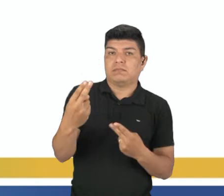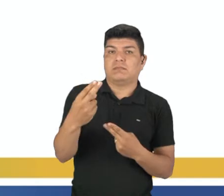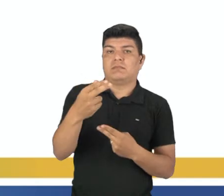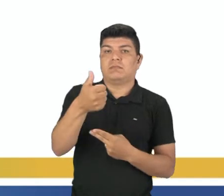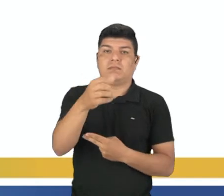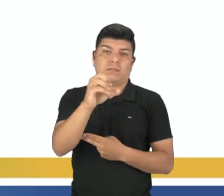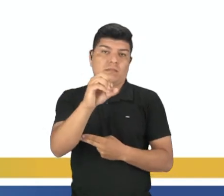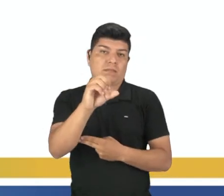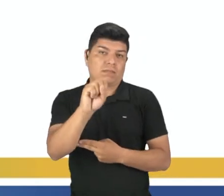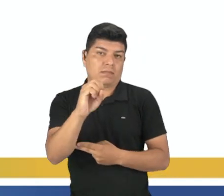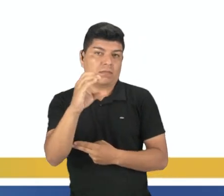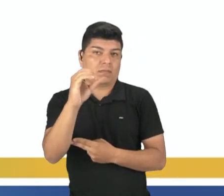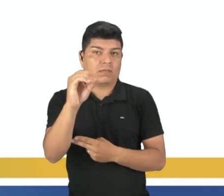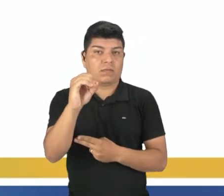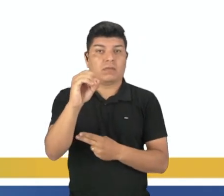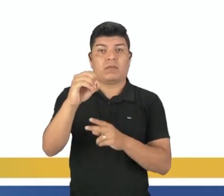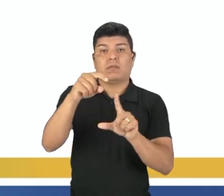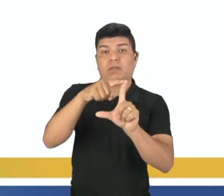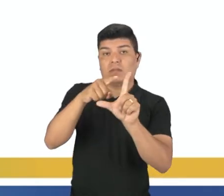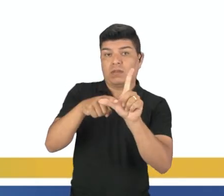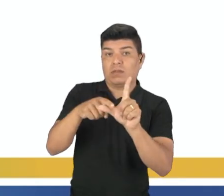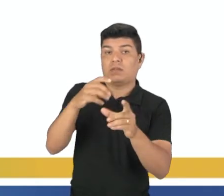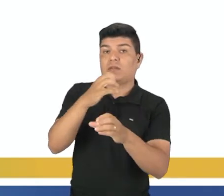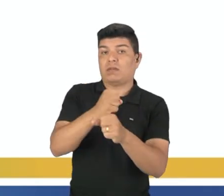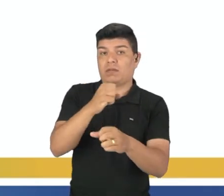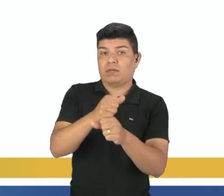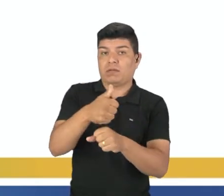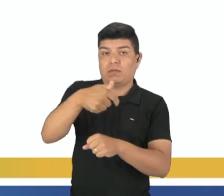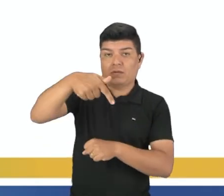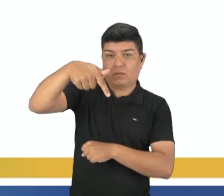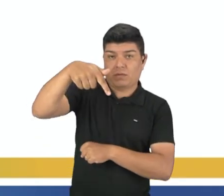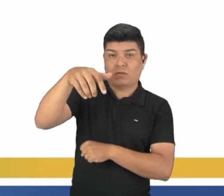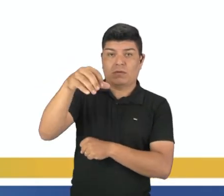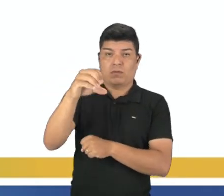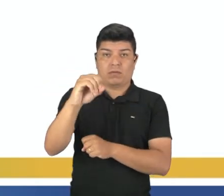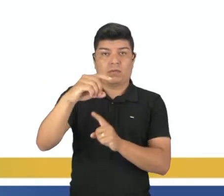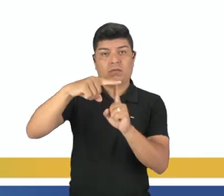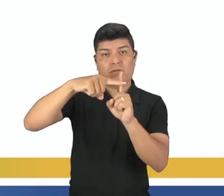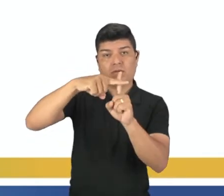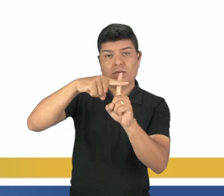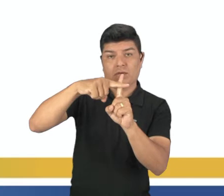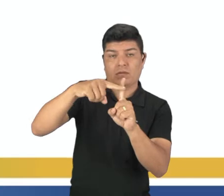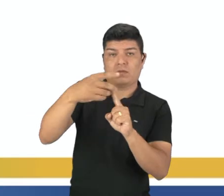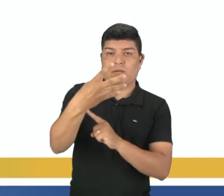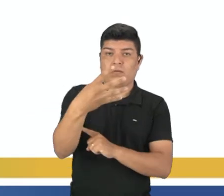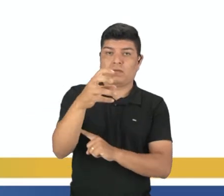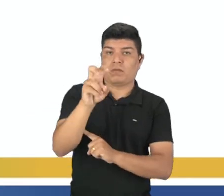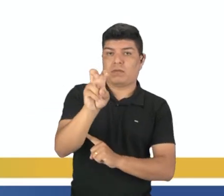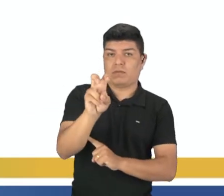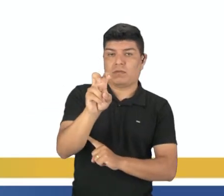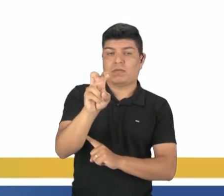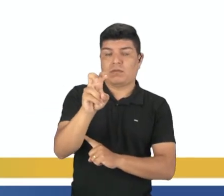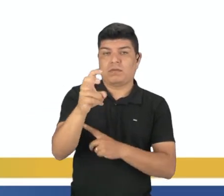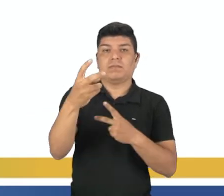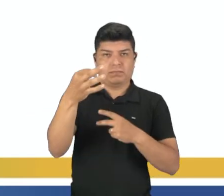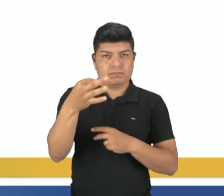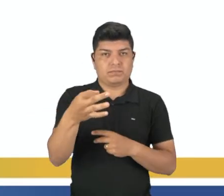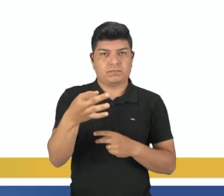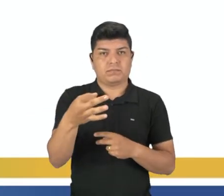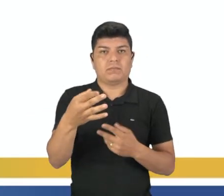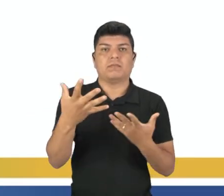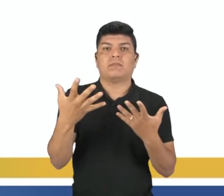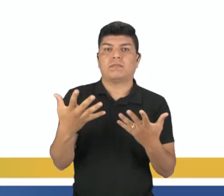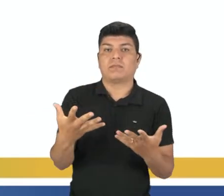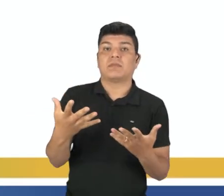graus, então o que você vai fazer aí? Você vai somar 70, né? Mais 45, certo? Isso